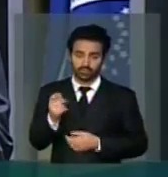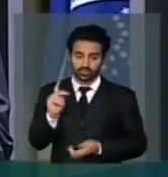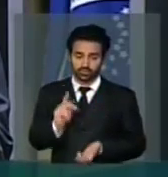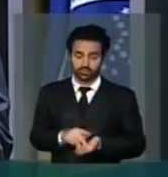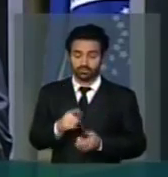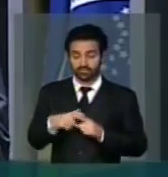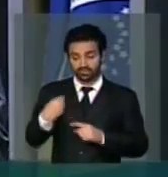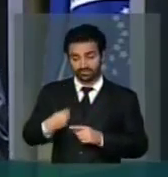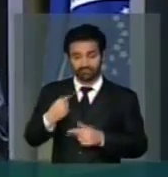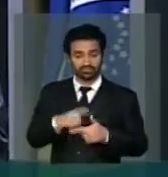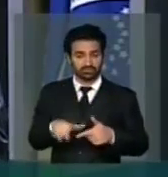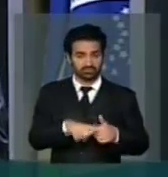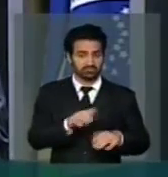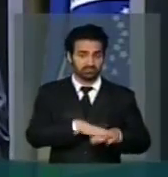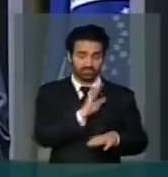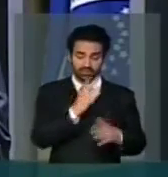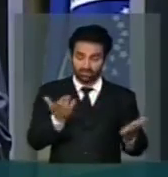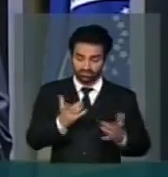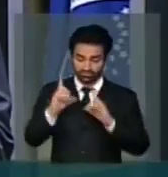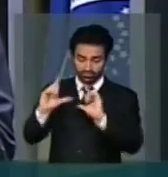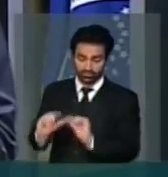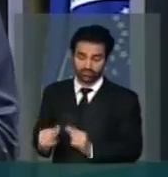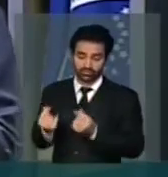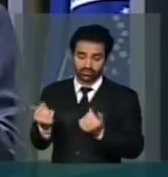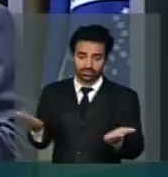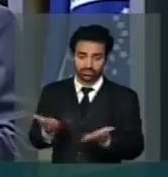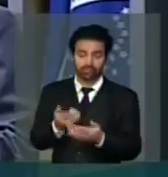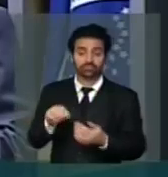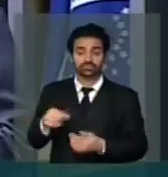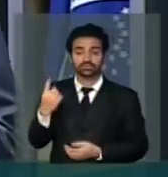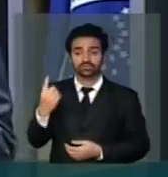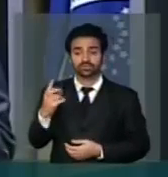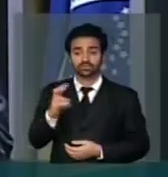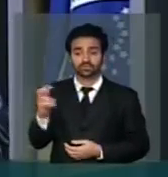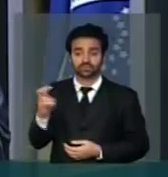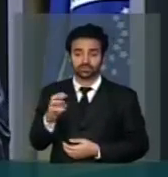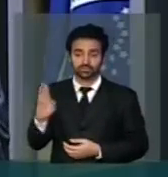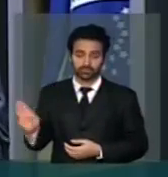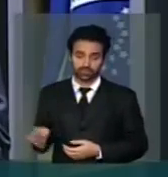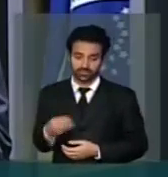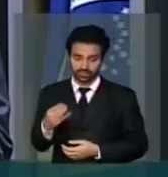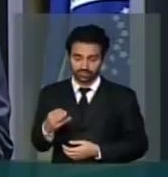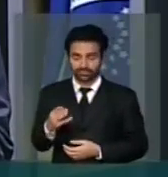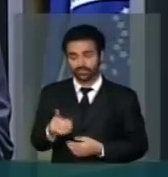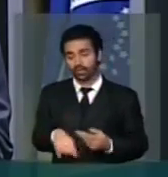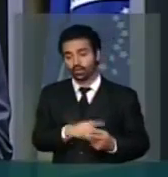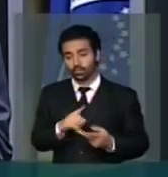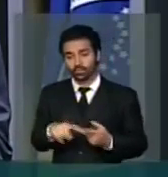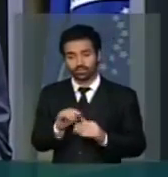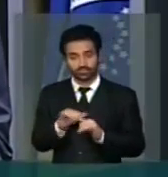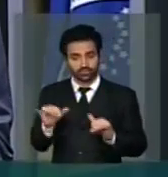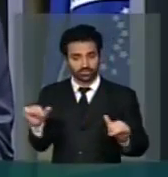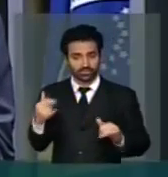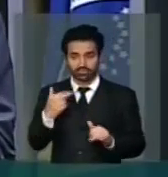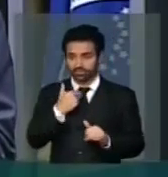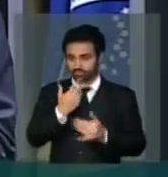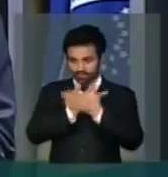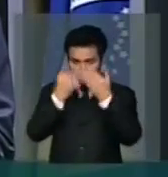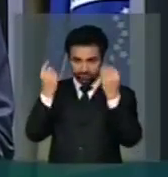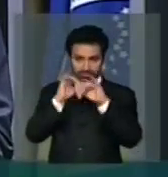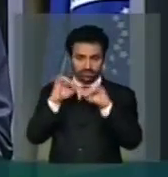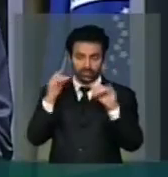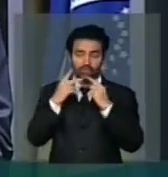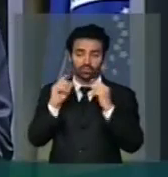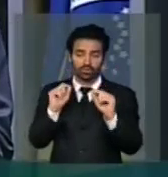para a situação. Com os cortes, o valor caiu para 155 milhões. Outro dado que não podemos deixar de ressaltar é